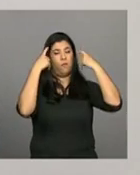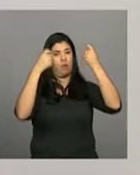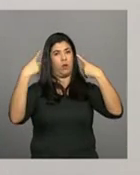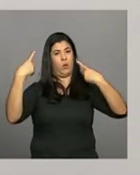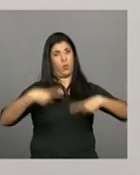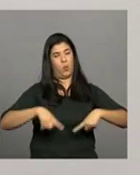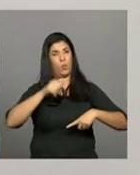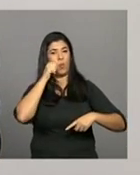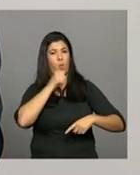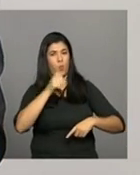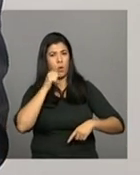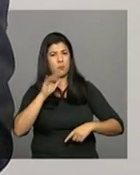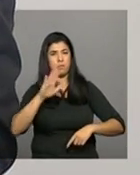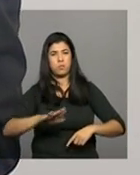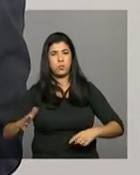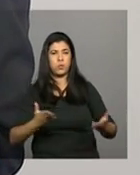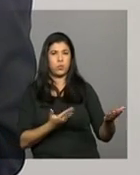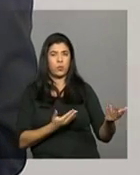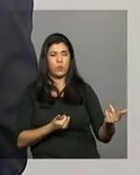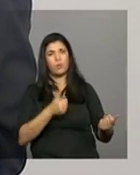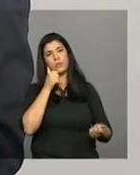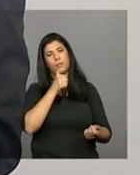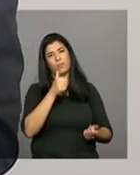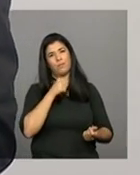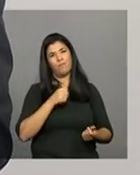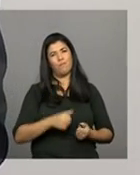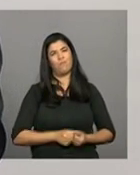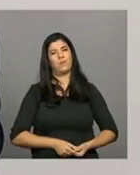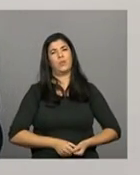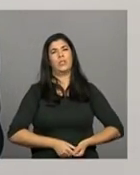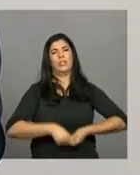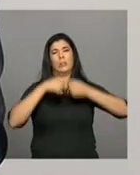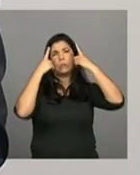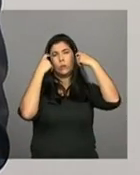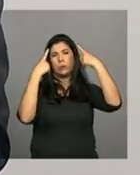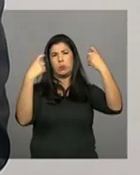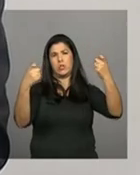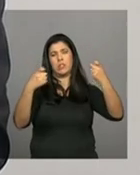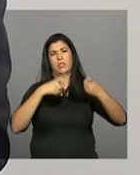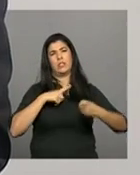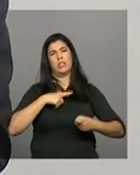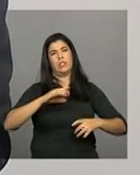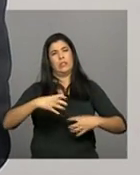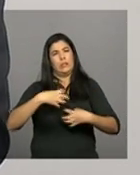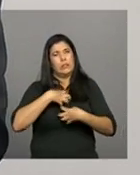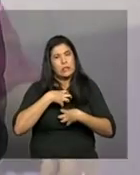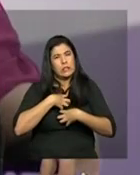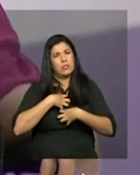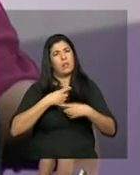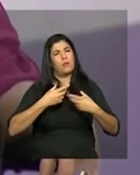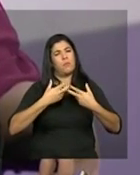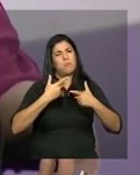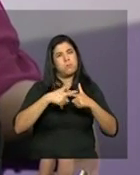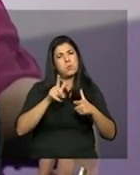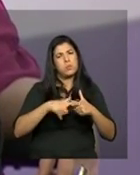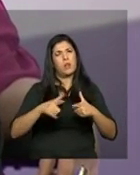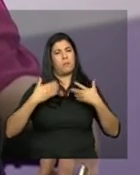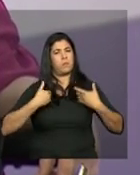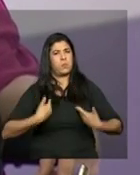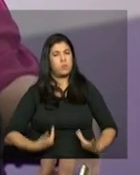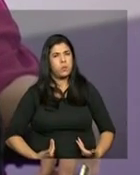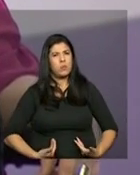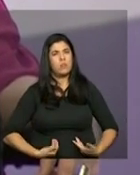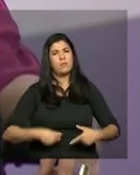mulheres e meninas é uma grave violação dos direitos humanos. Seu impacto varia entre consequências físicas, sexuais